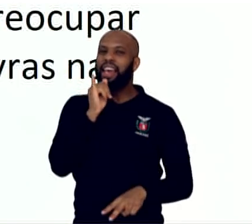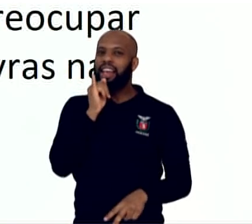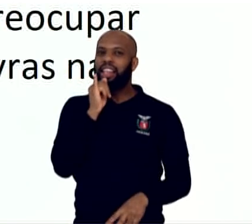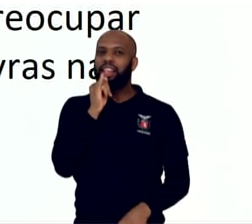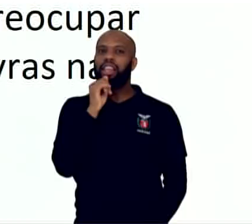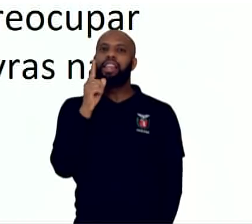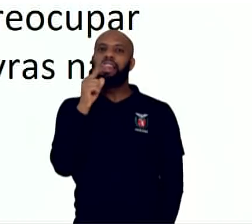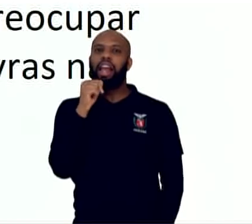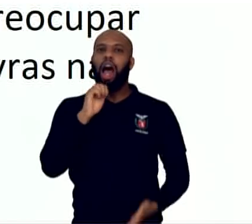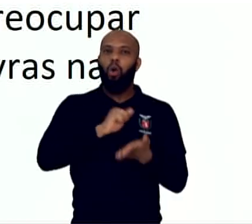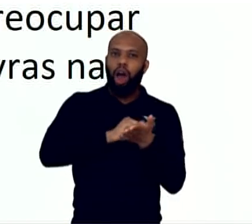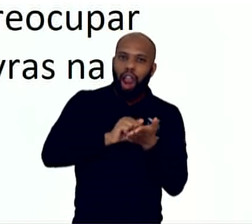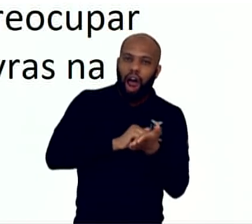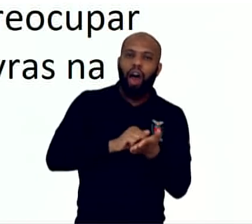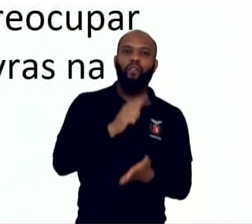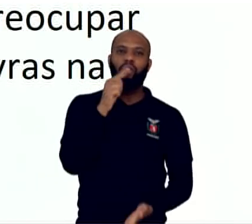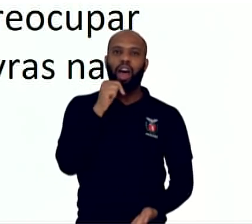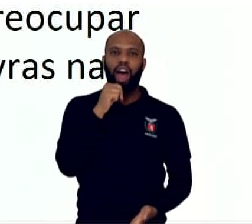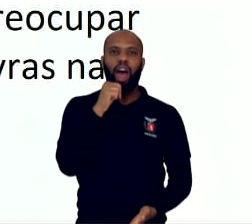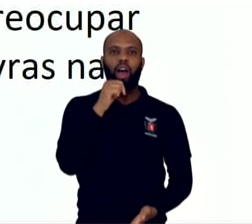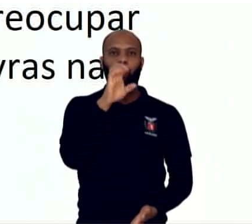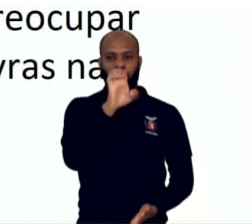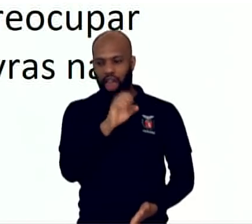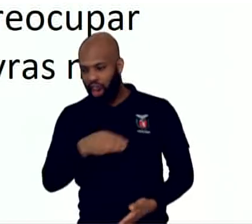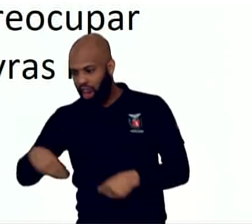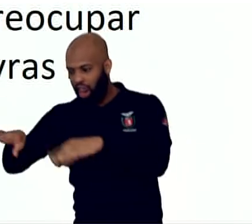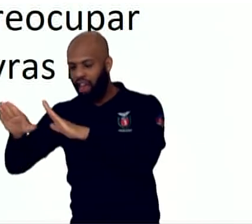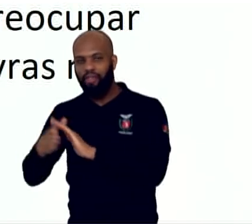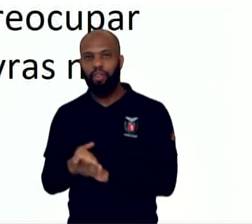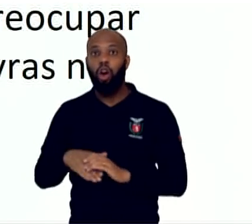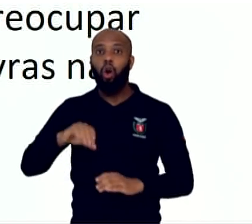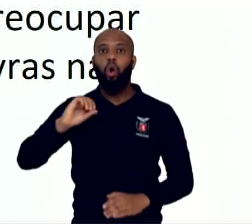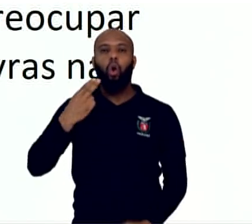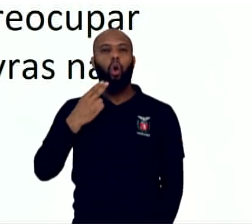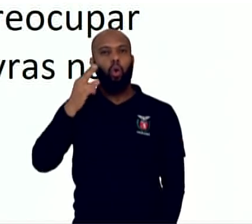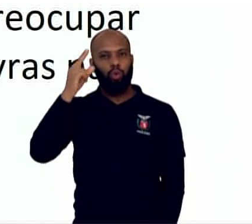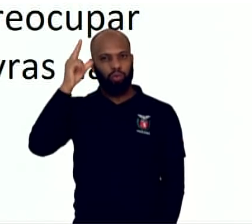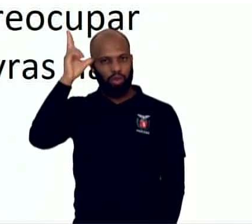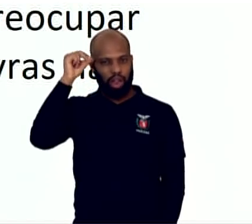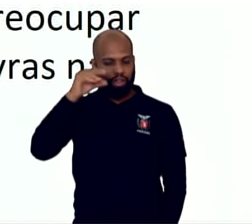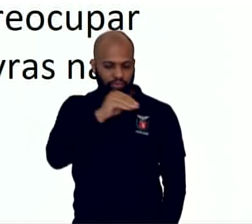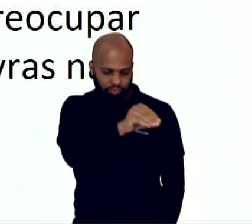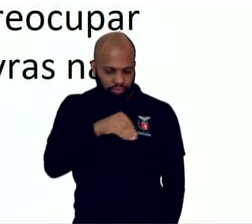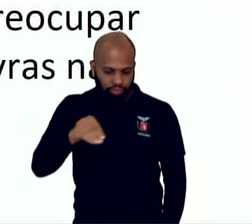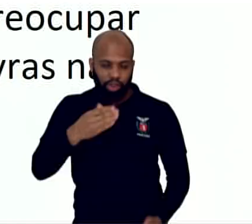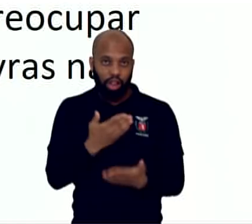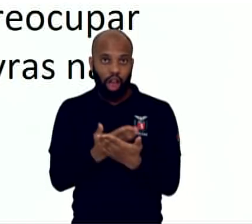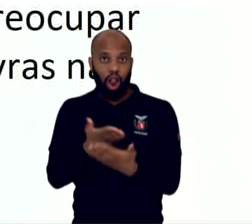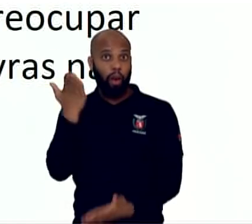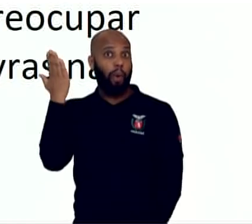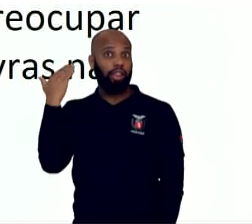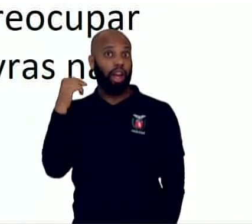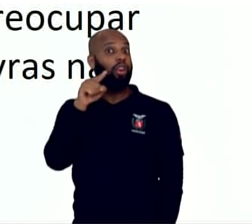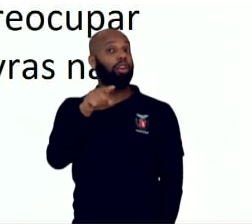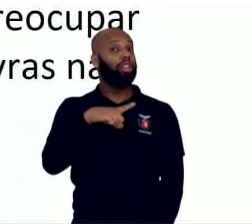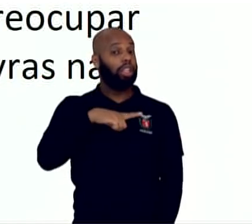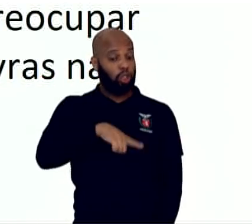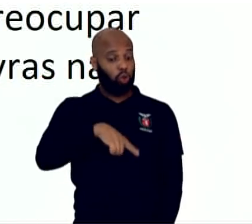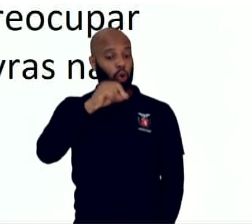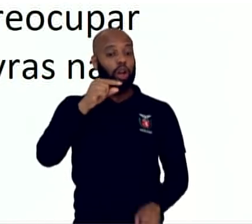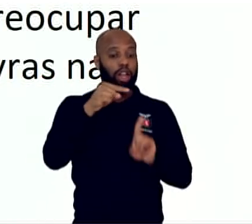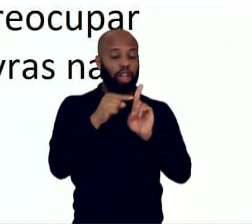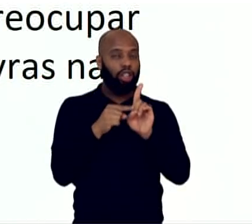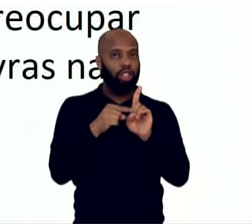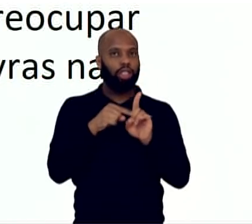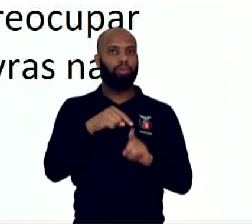água lava, água leva, ou do xadrez da aula passada? Você tem que escolher que tipo de poema eu vou fazer, tudo